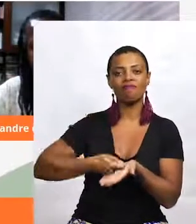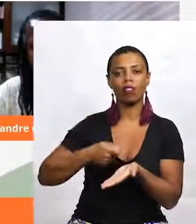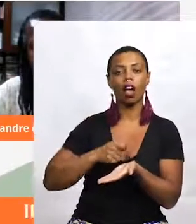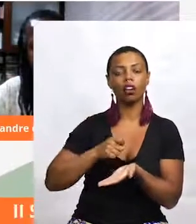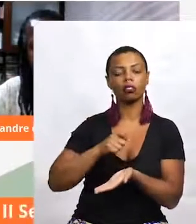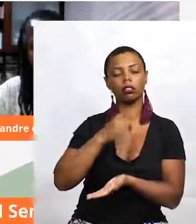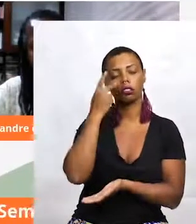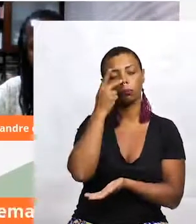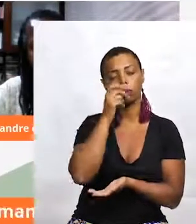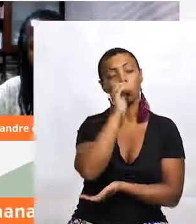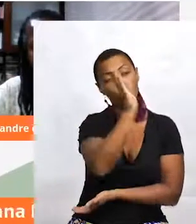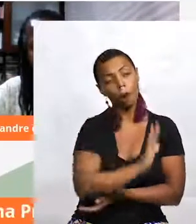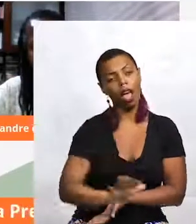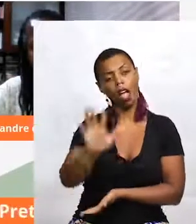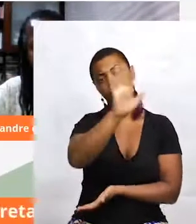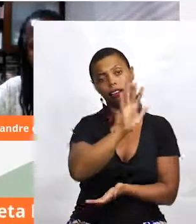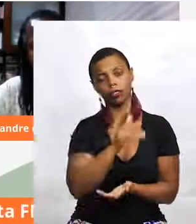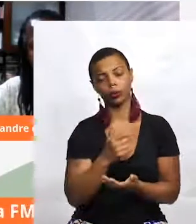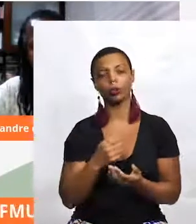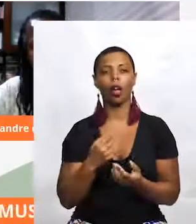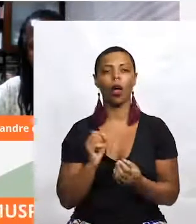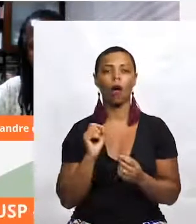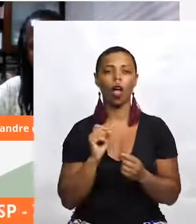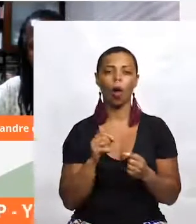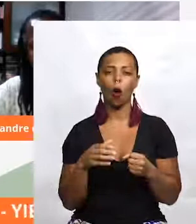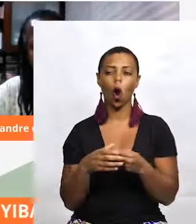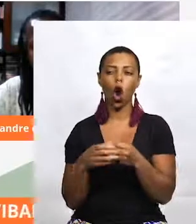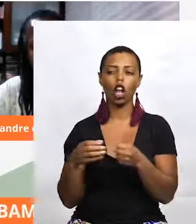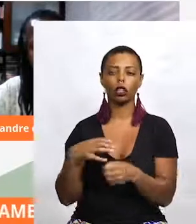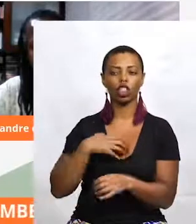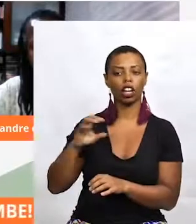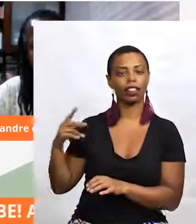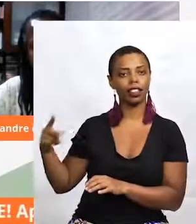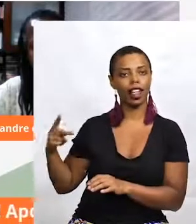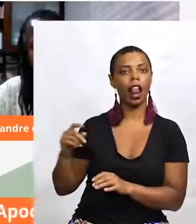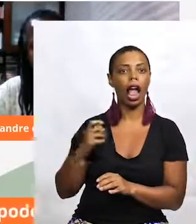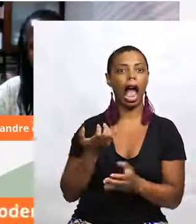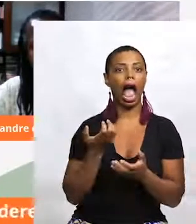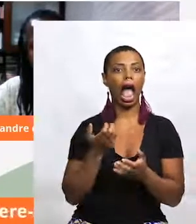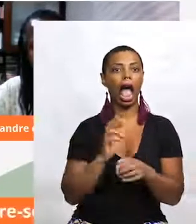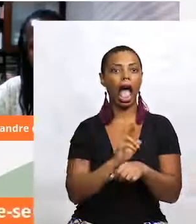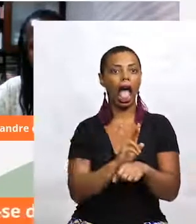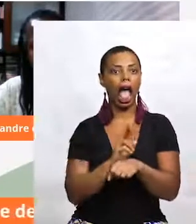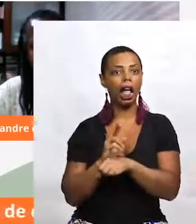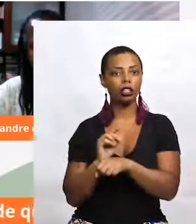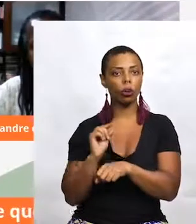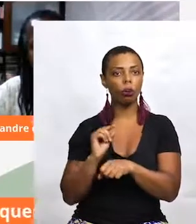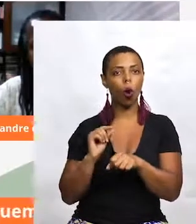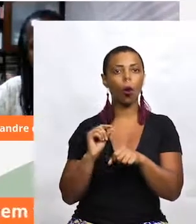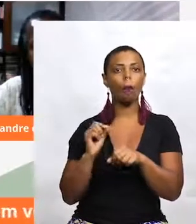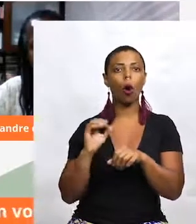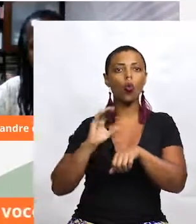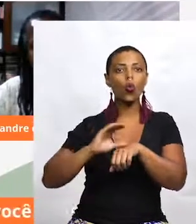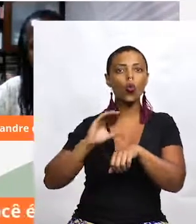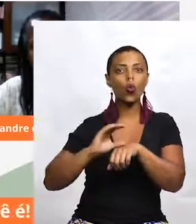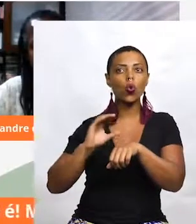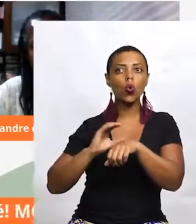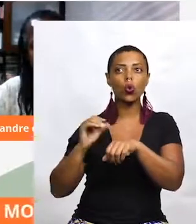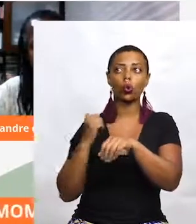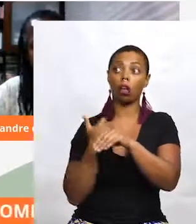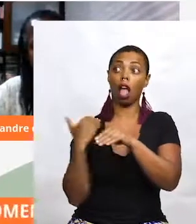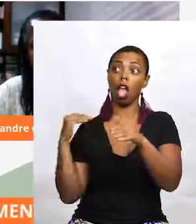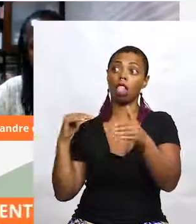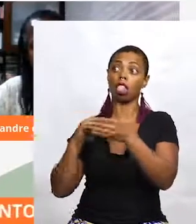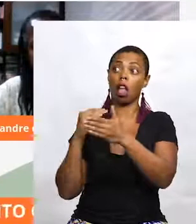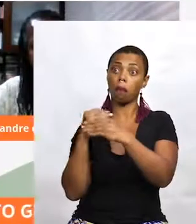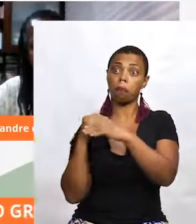brasileira, né, como modelo de cotas. Eles queriam reservar uma parte para um curso de nivelamento, para depois as pessoas